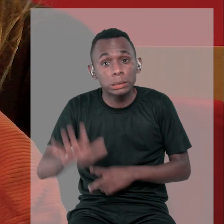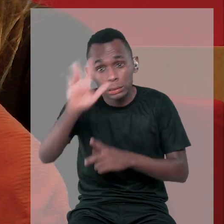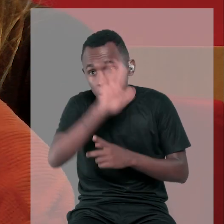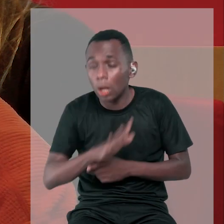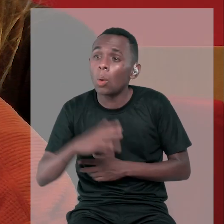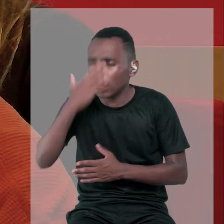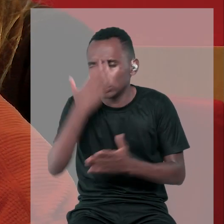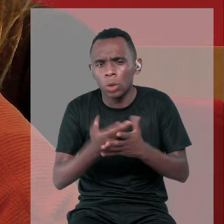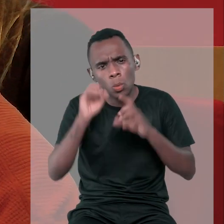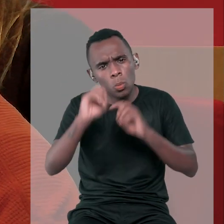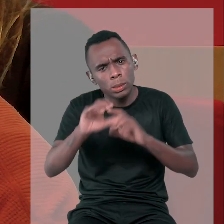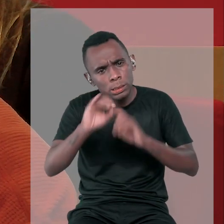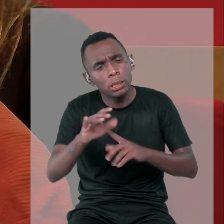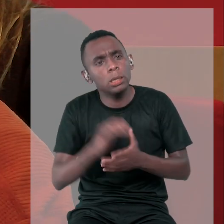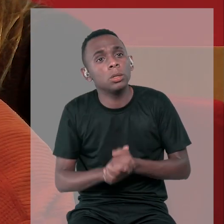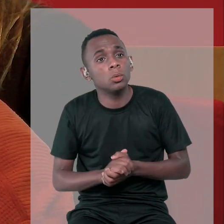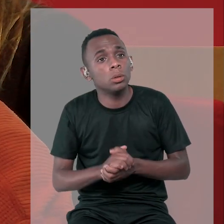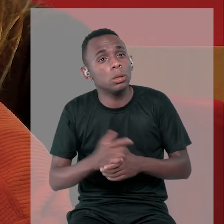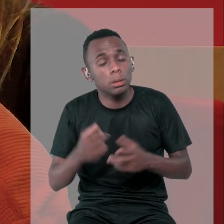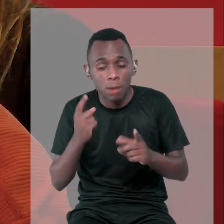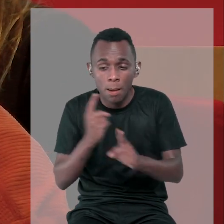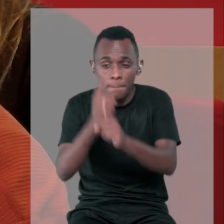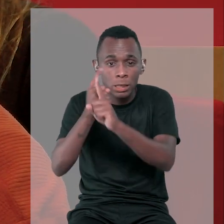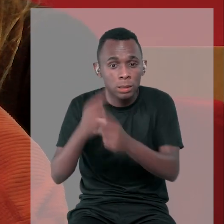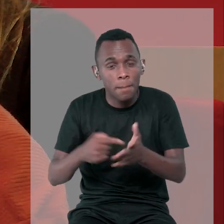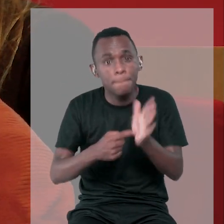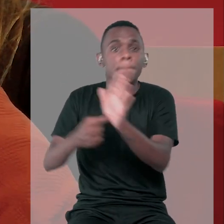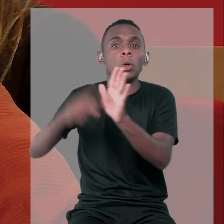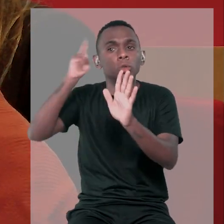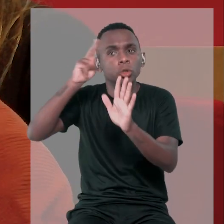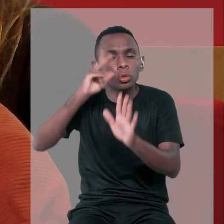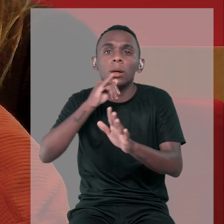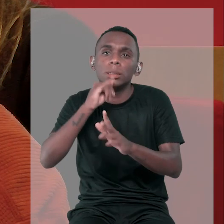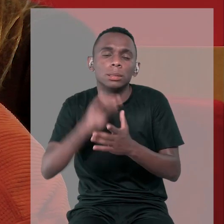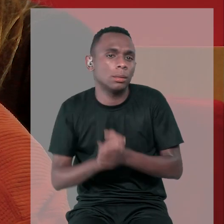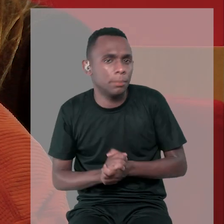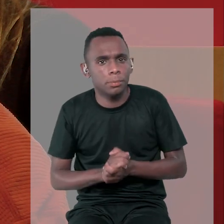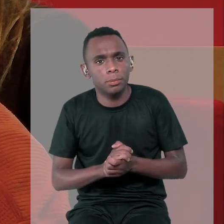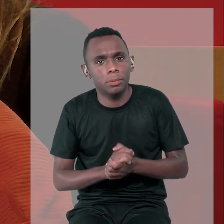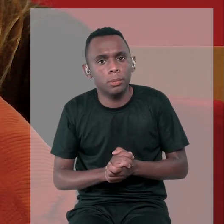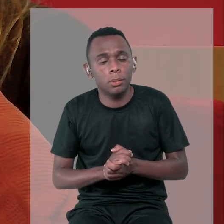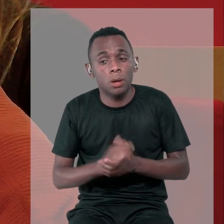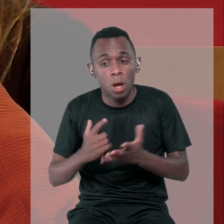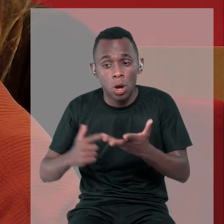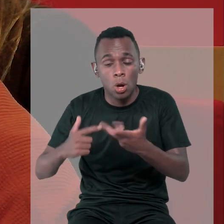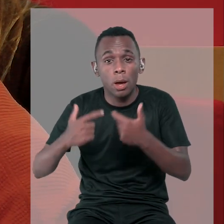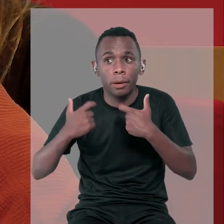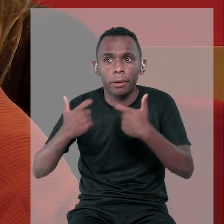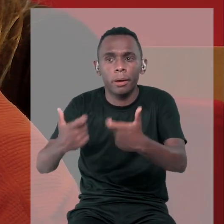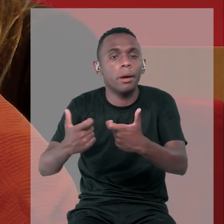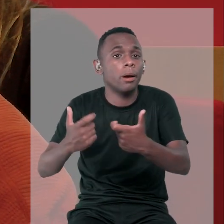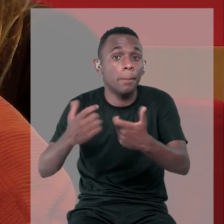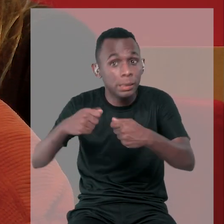que desvele todas essas histórias, a Guerra do Paraguai precisa de ser entendida pelos brasileiros, né? E não é entendida nas aulas de